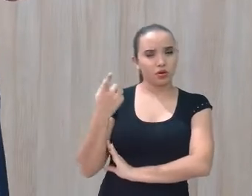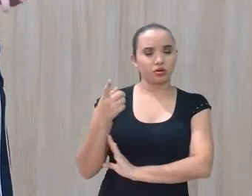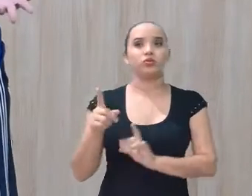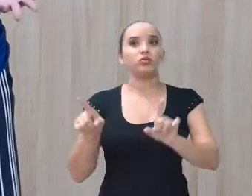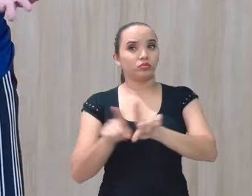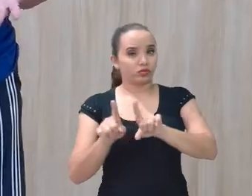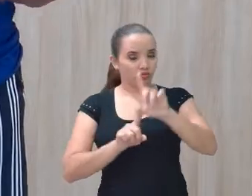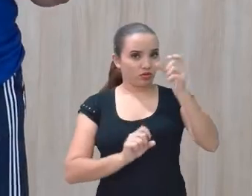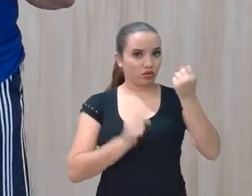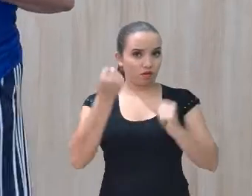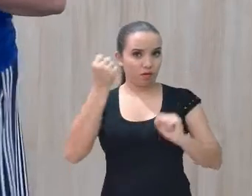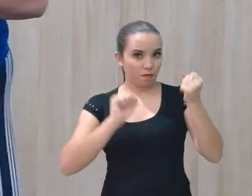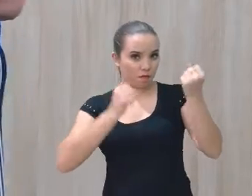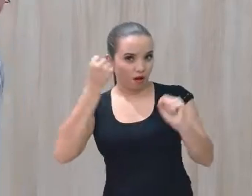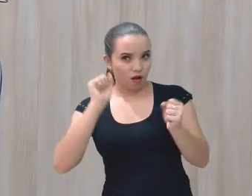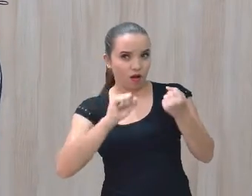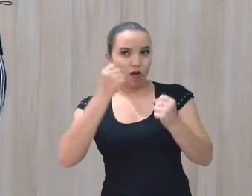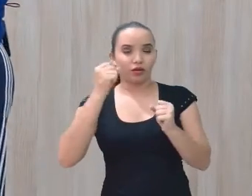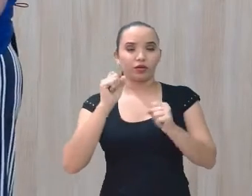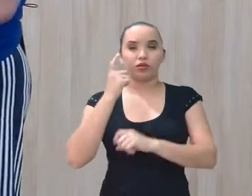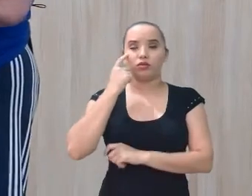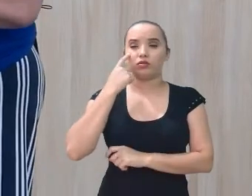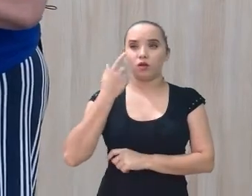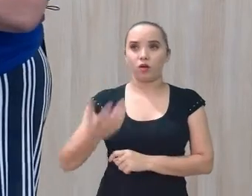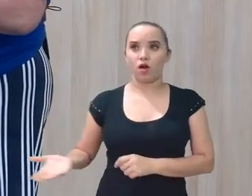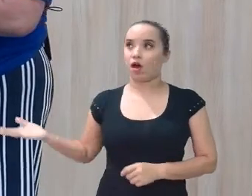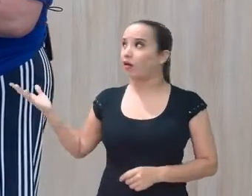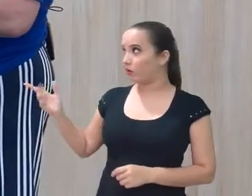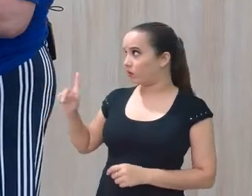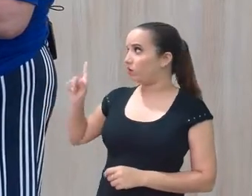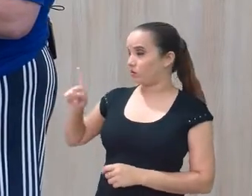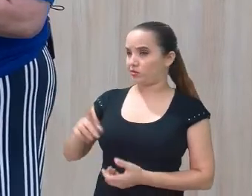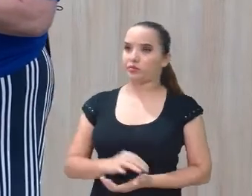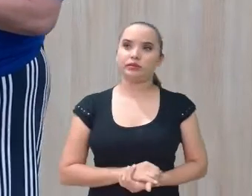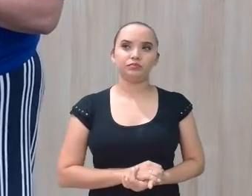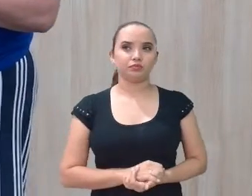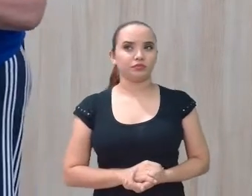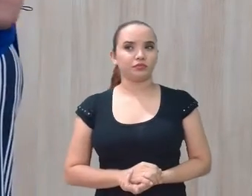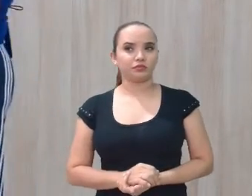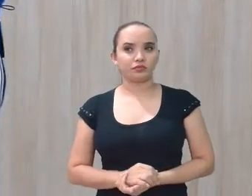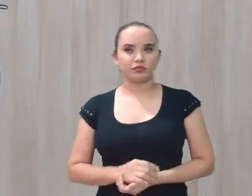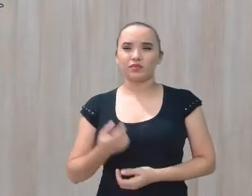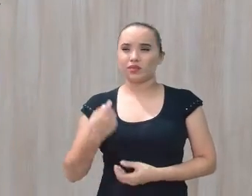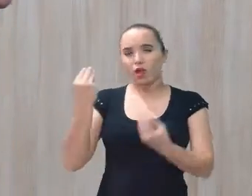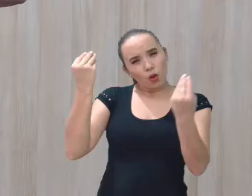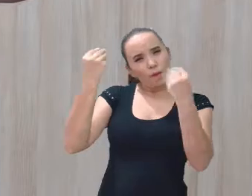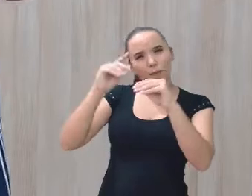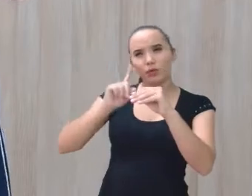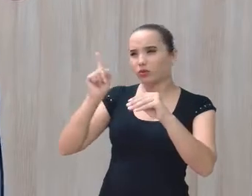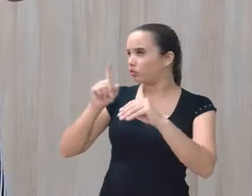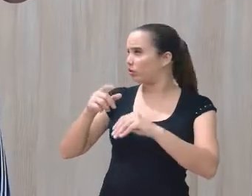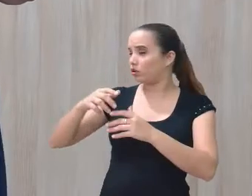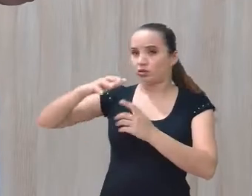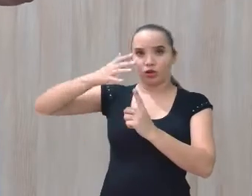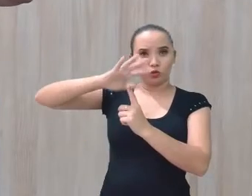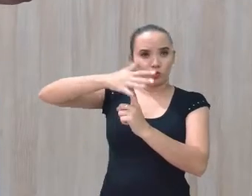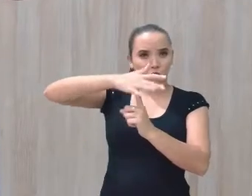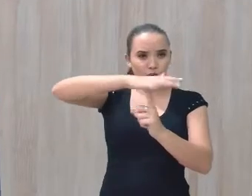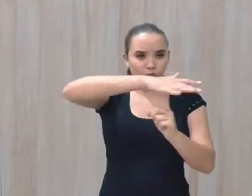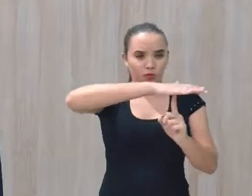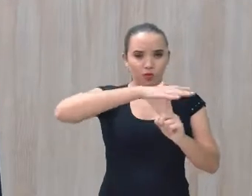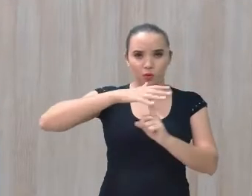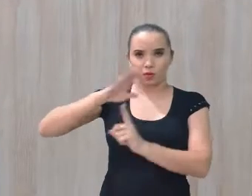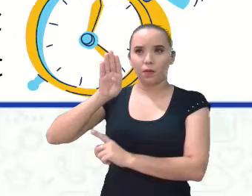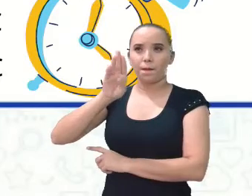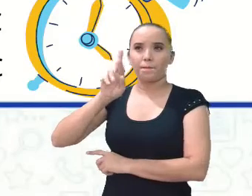das máquinas e motores, né? Aí vocês estão vendo, eu coloquei aí no helicóptero um brr, brr, brr, brr, brr, brr, brr,